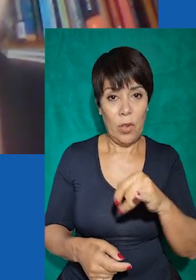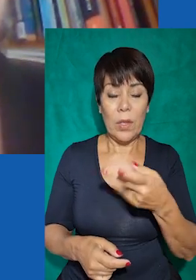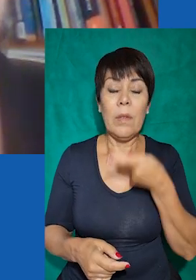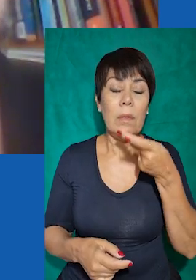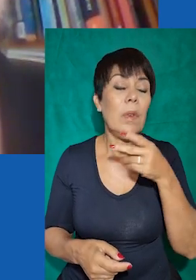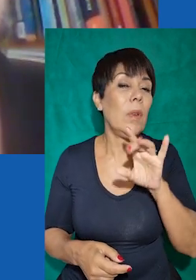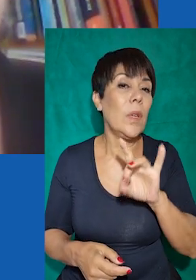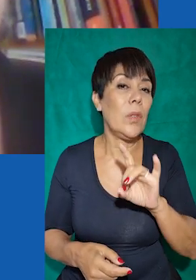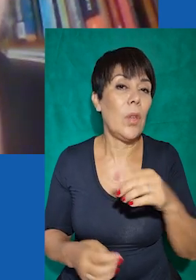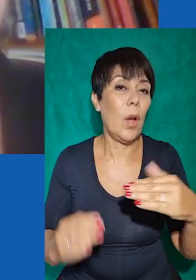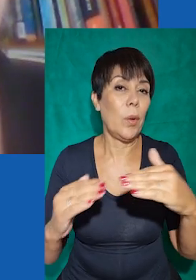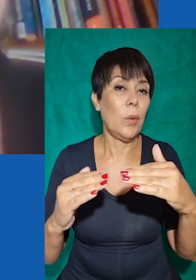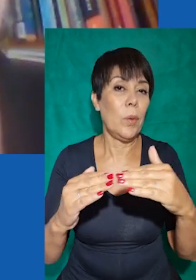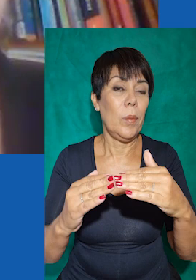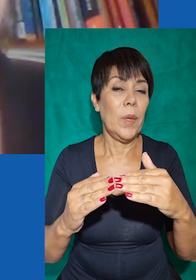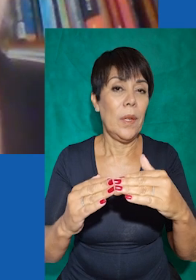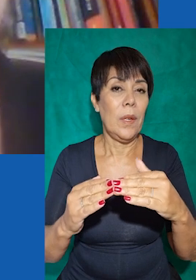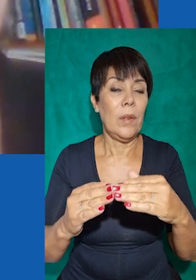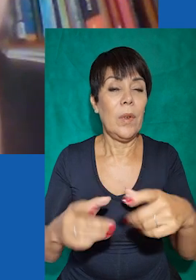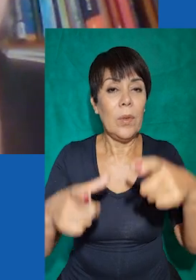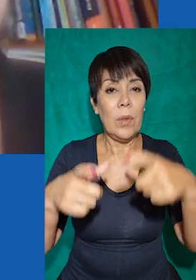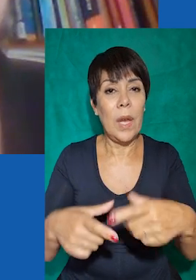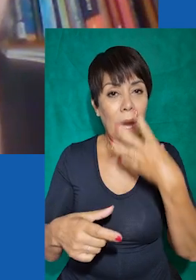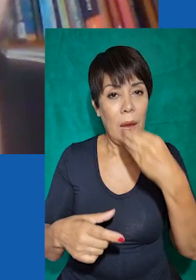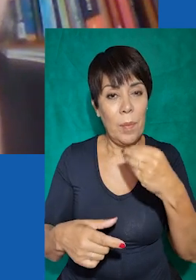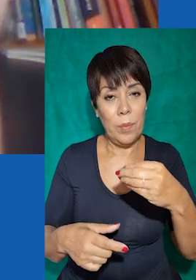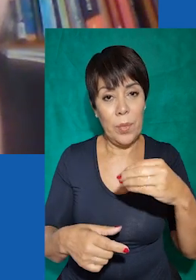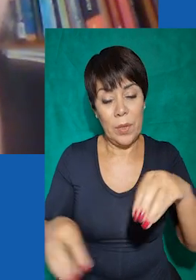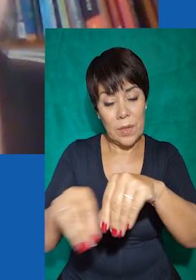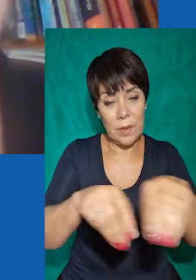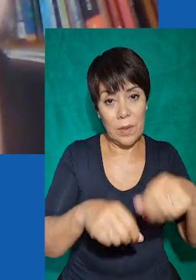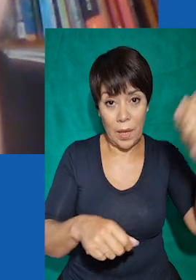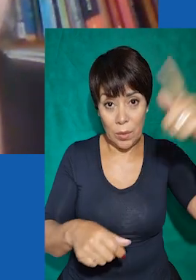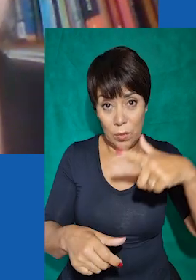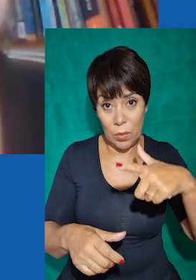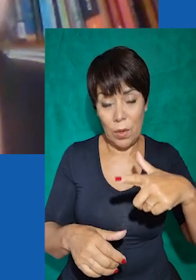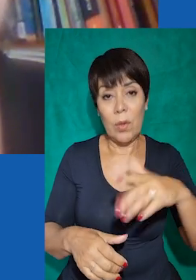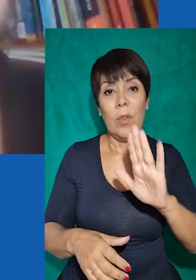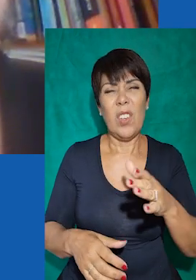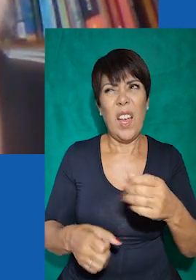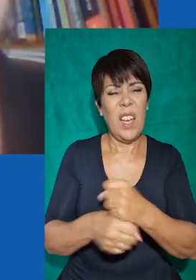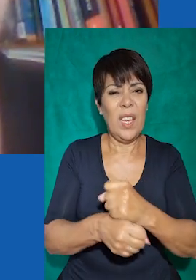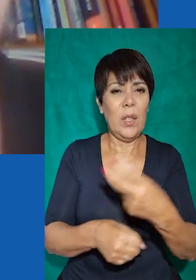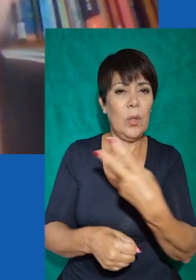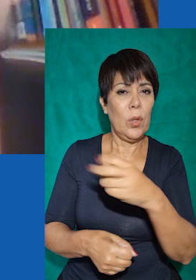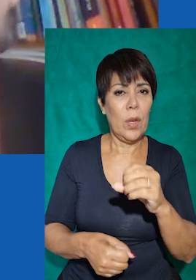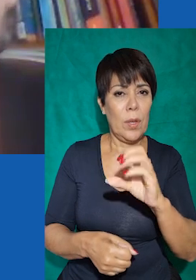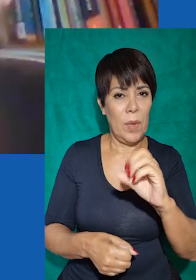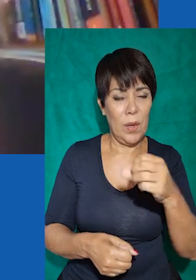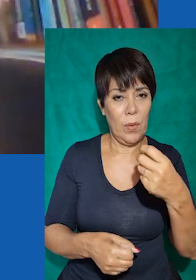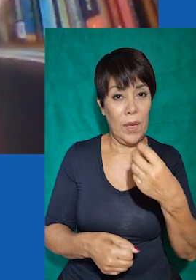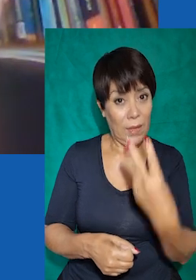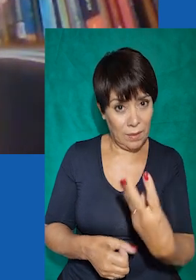aplicava ao caso da Raposa Serra do Sol, né? Foi derrubado já em 2013, se eu bem me